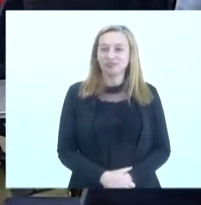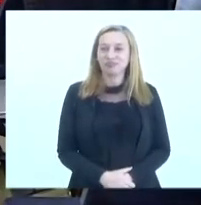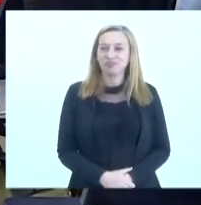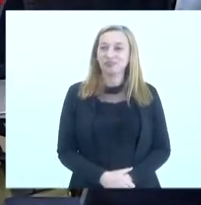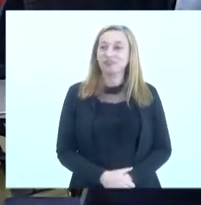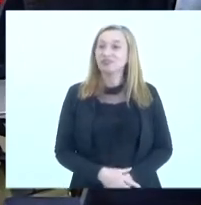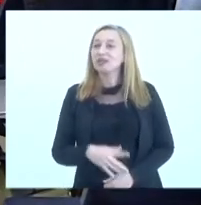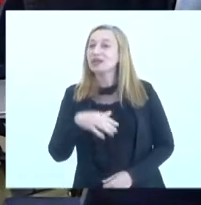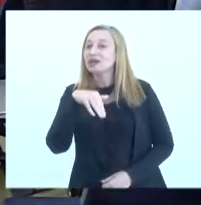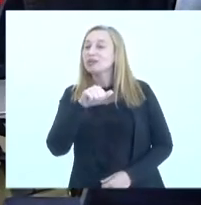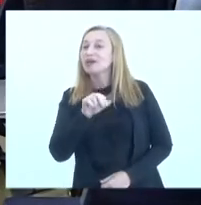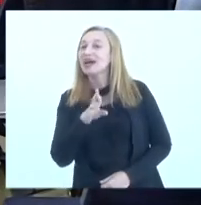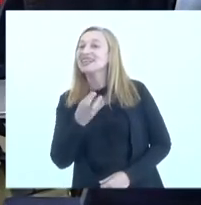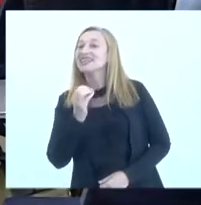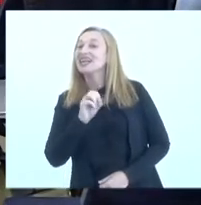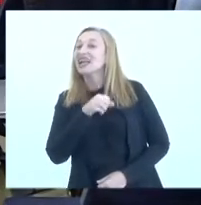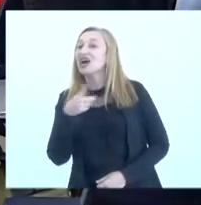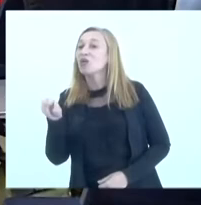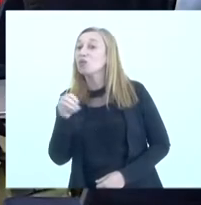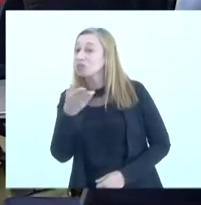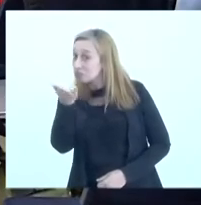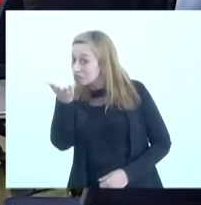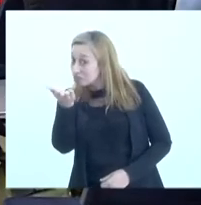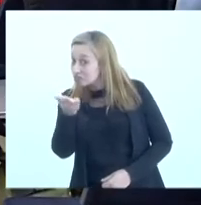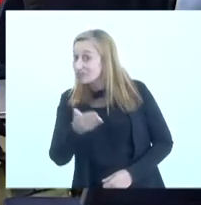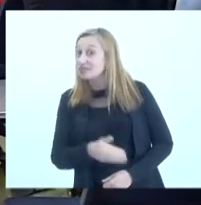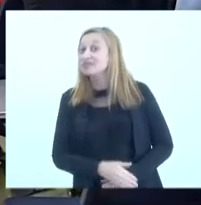nosso Marcelão, por favor,